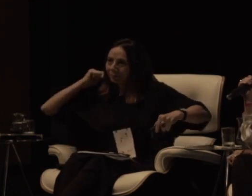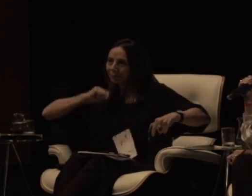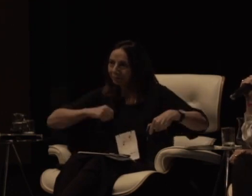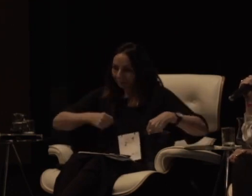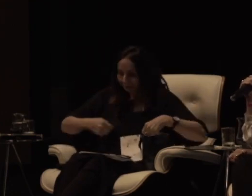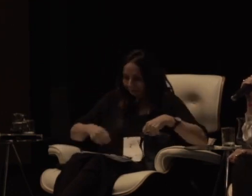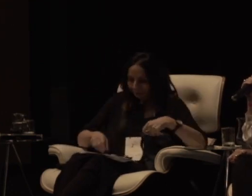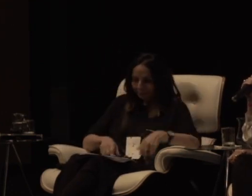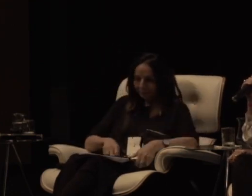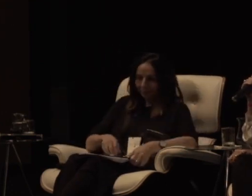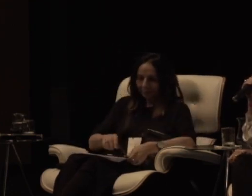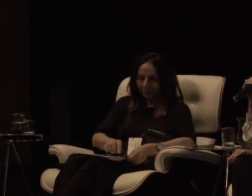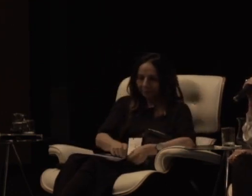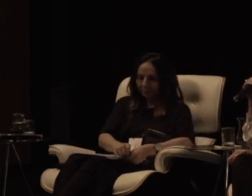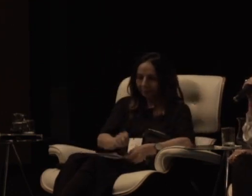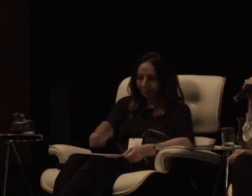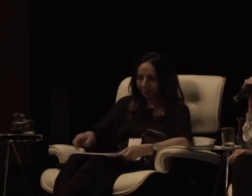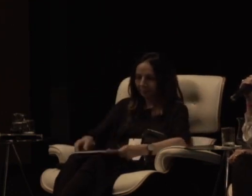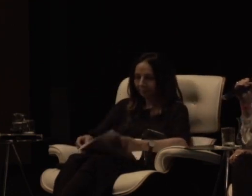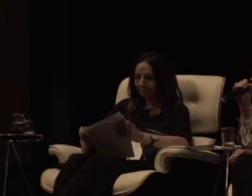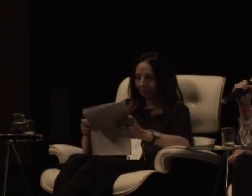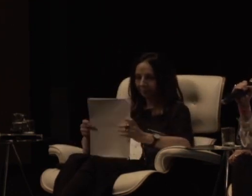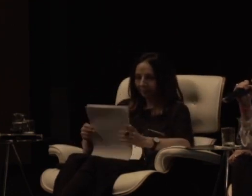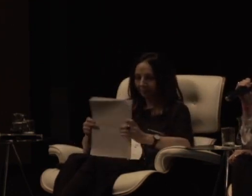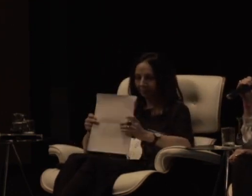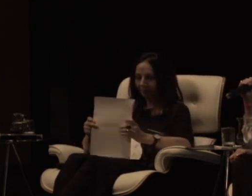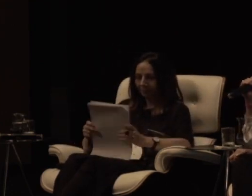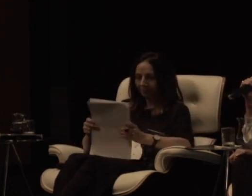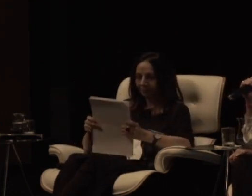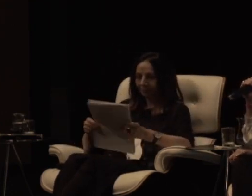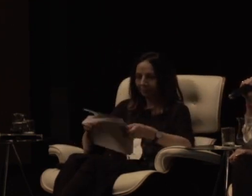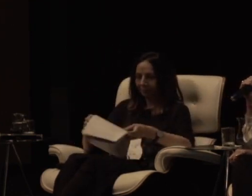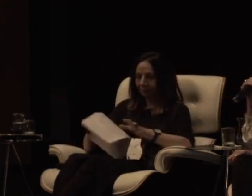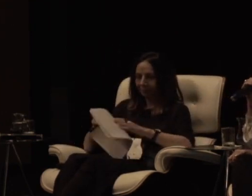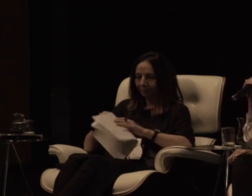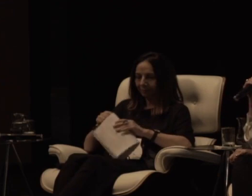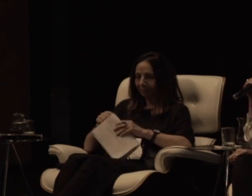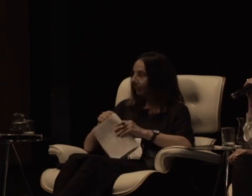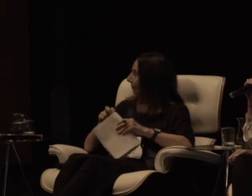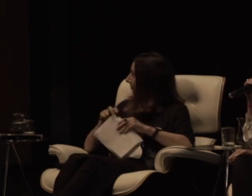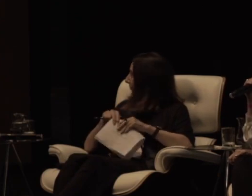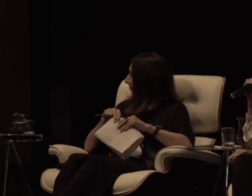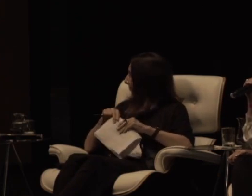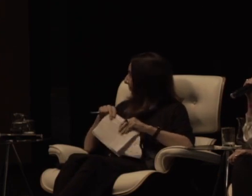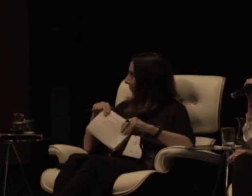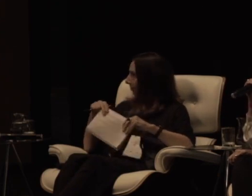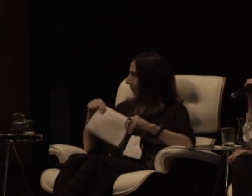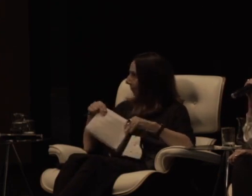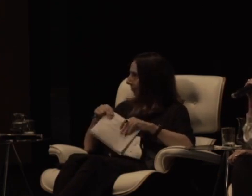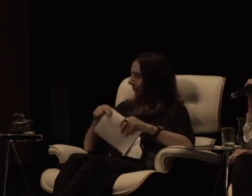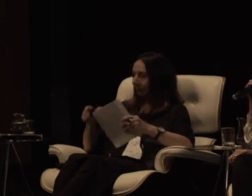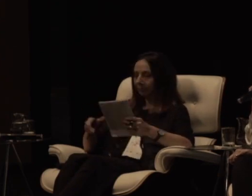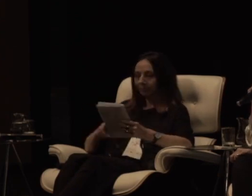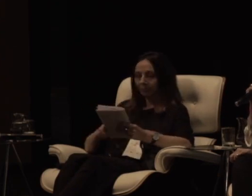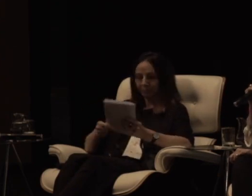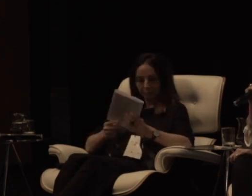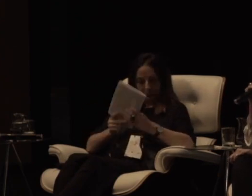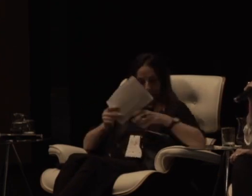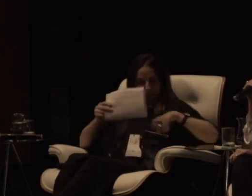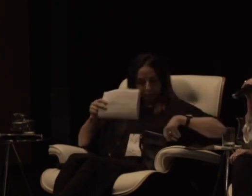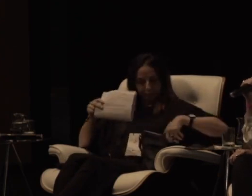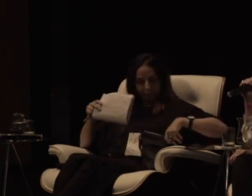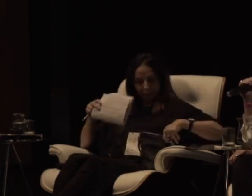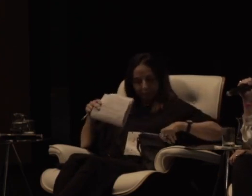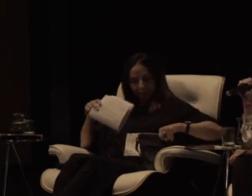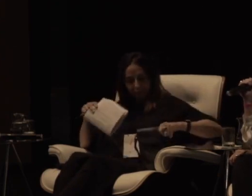Eu gostei quando você falou de onde vêm os símbolos e fala... Não sei se vocês